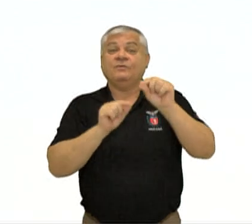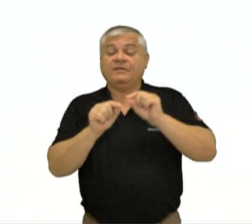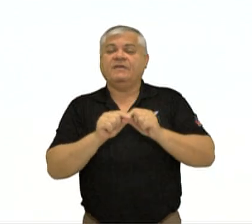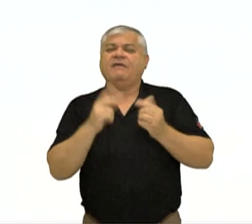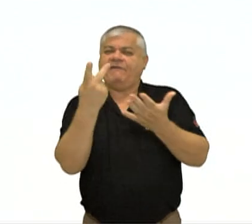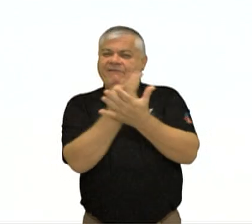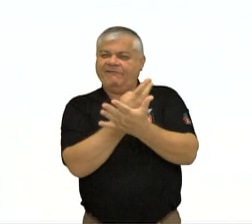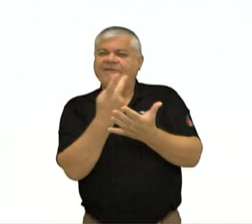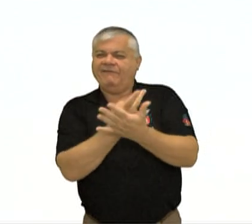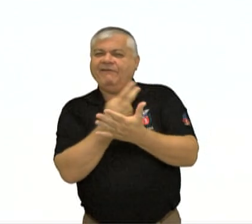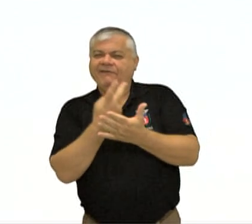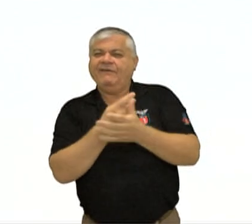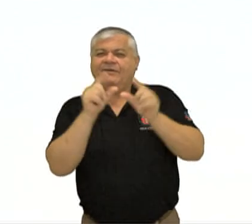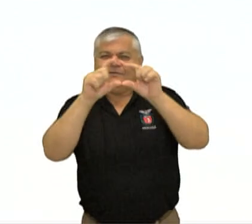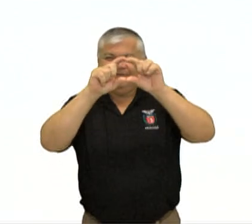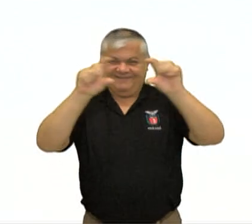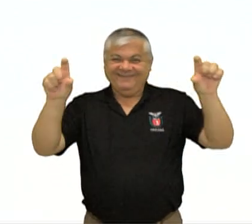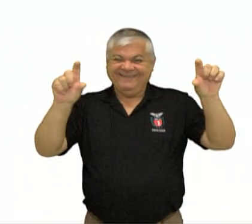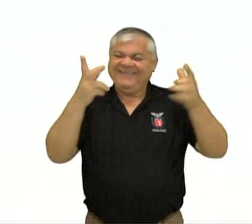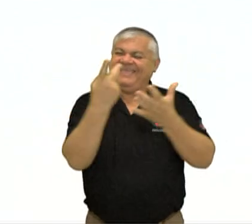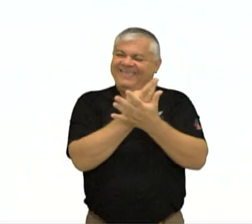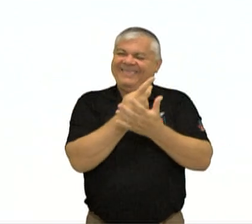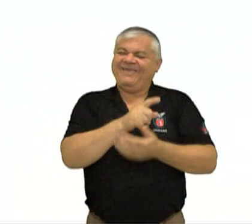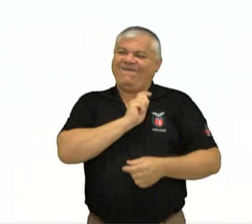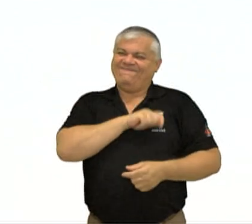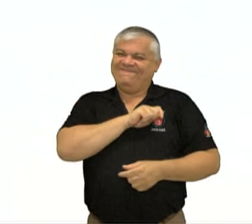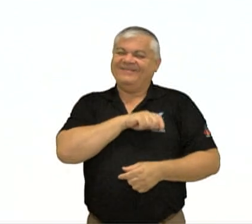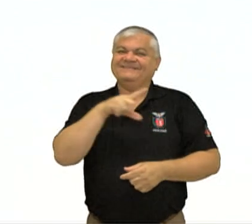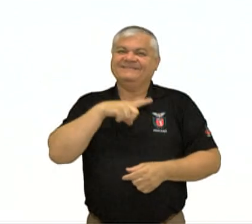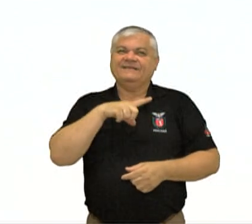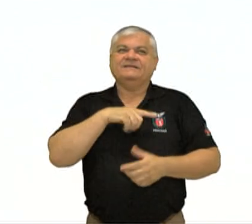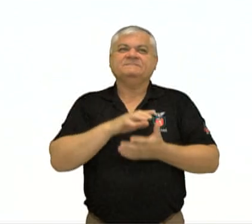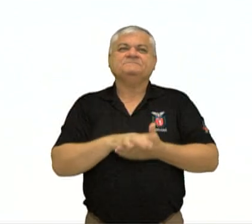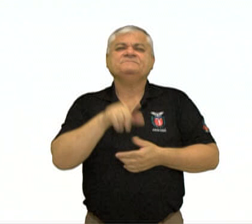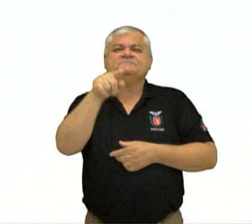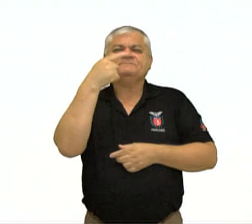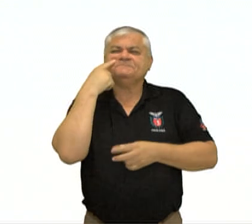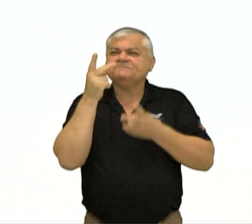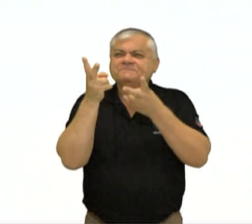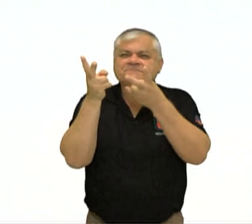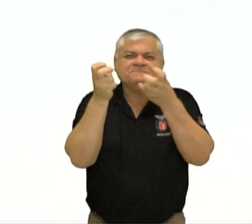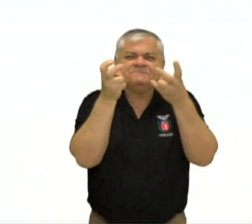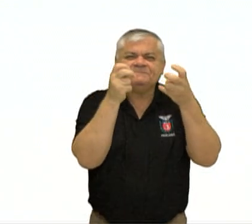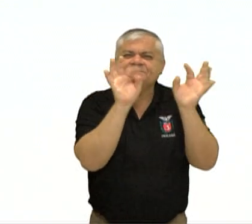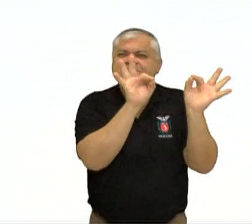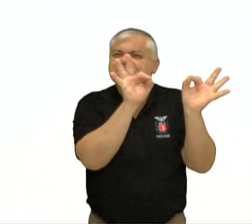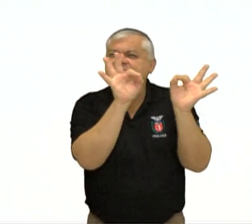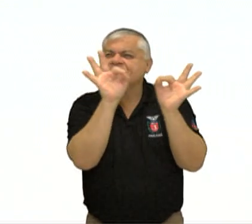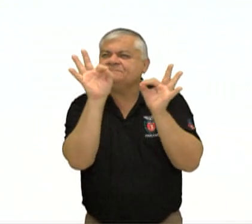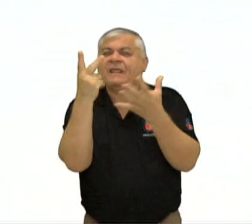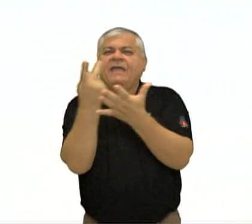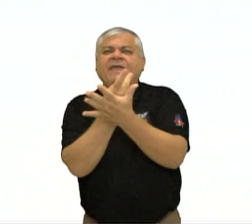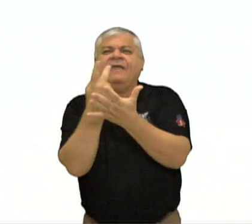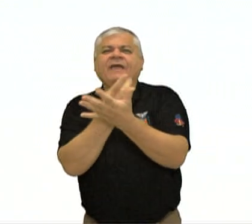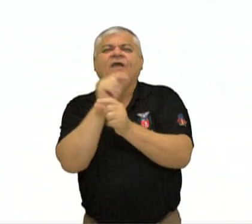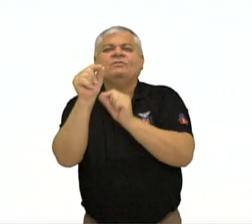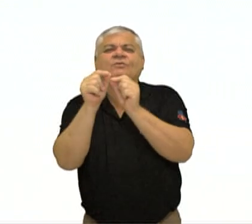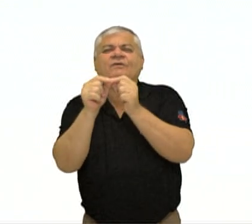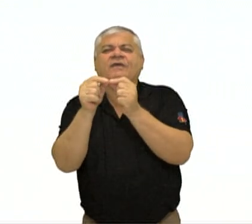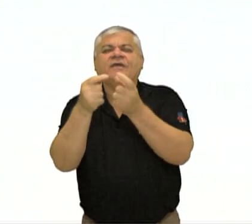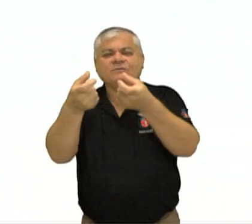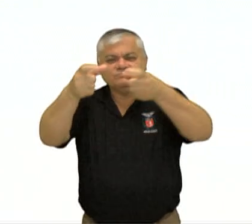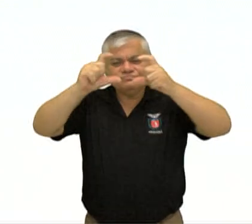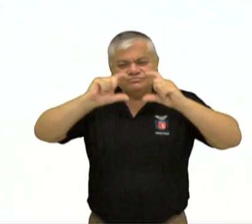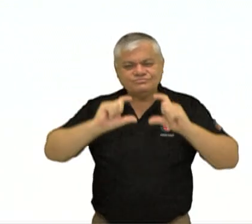alguns erros, né? Escrevemos essa frase com alguns erros. Você deve identificar esses erros e reescrever